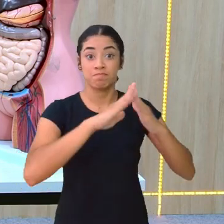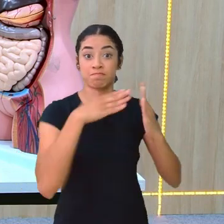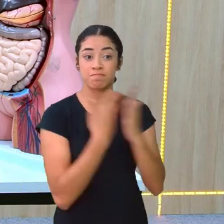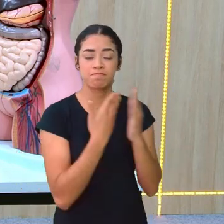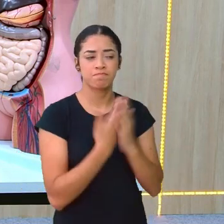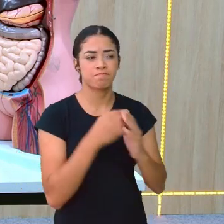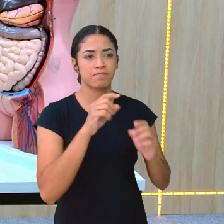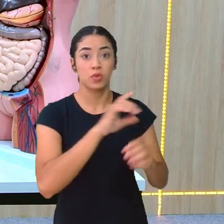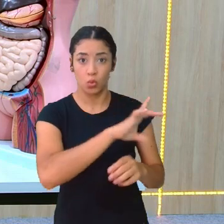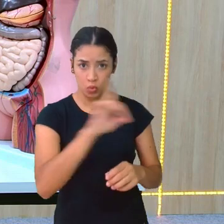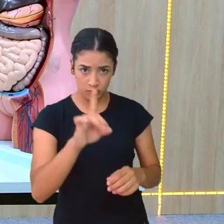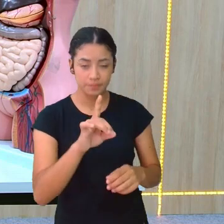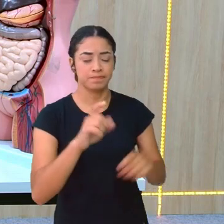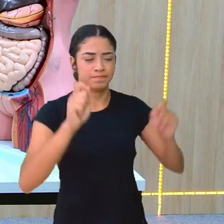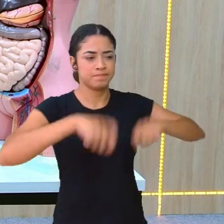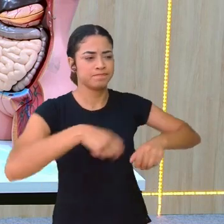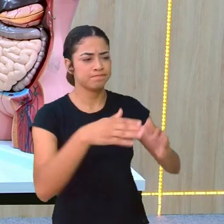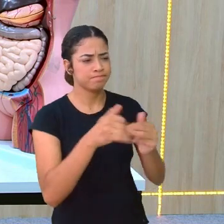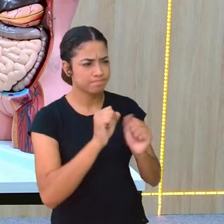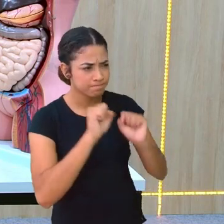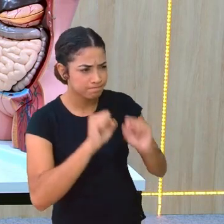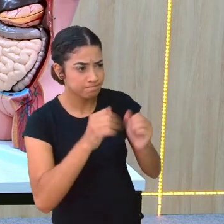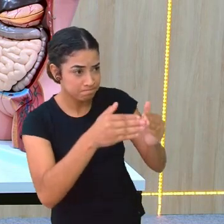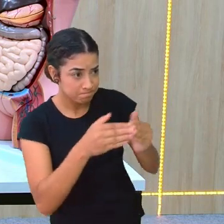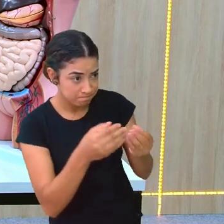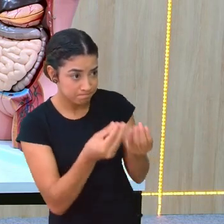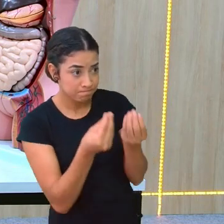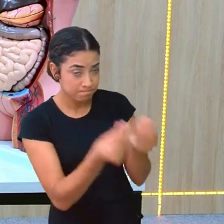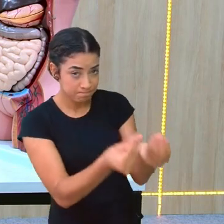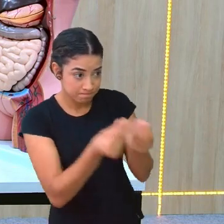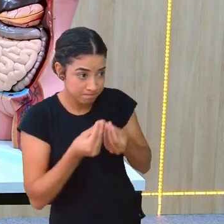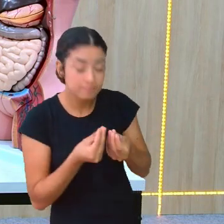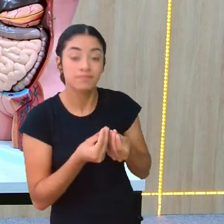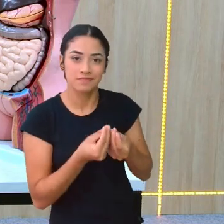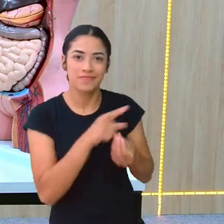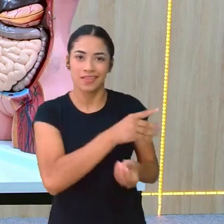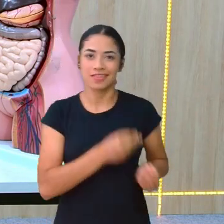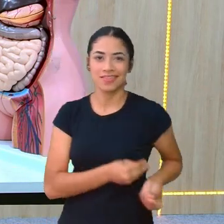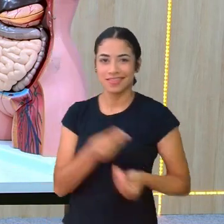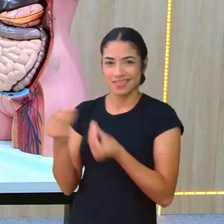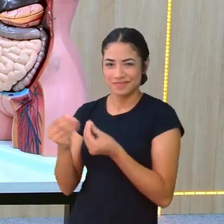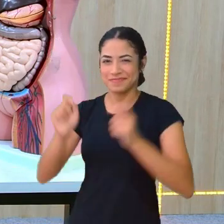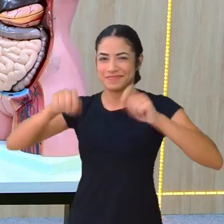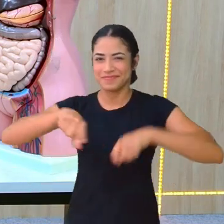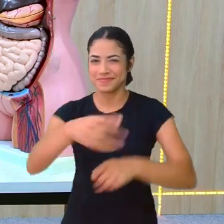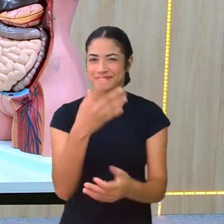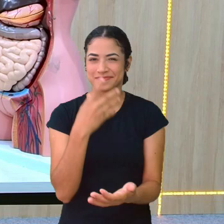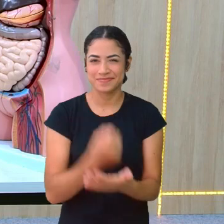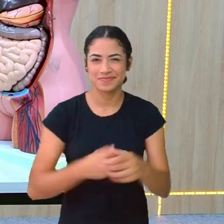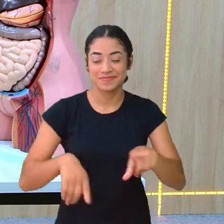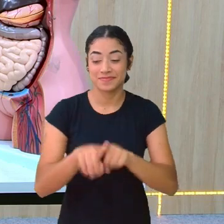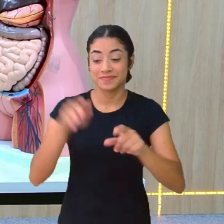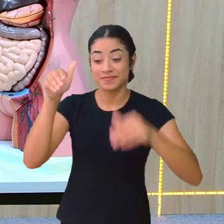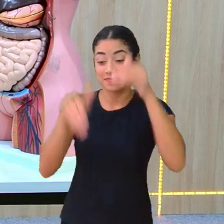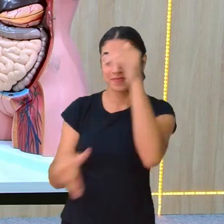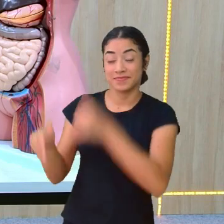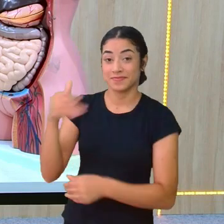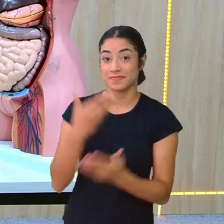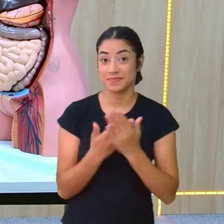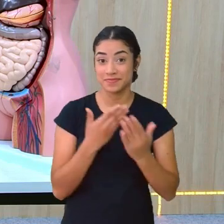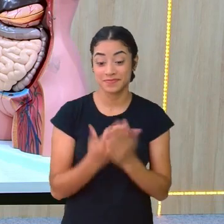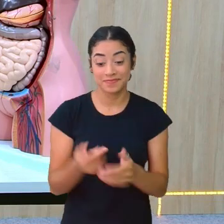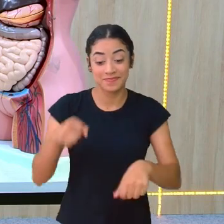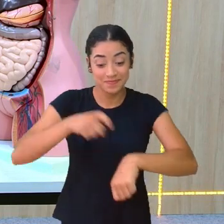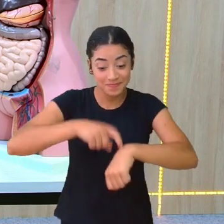pessoal da secretaria, a coordenação, a gestão, que eles vão fornecer. E vocês vão poder baixar e participar da nossa aula